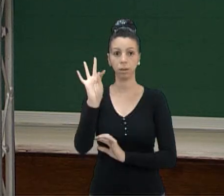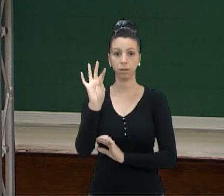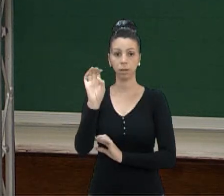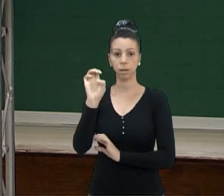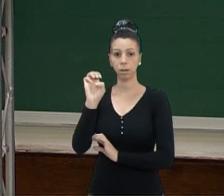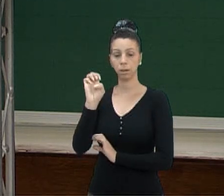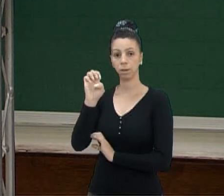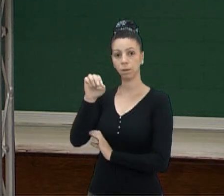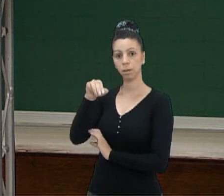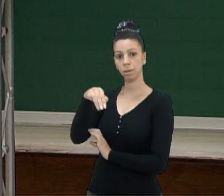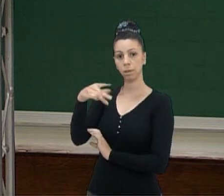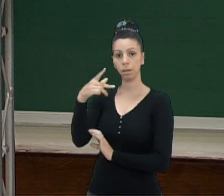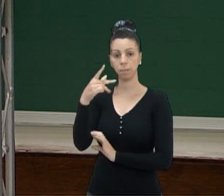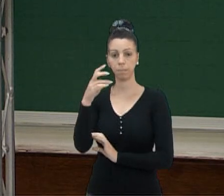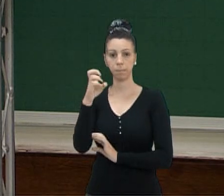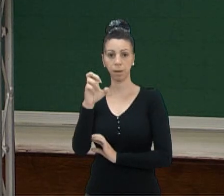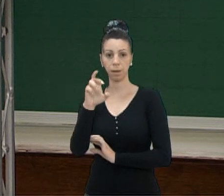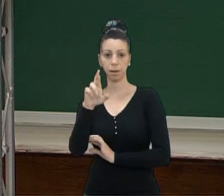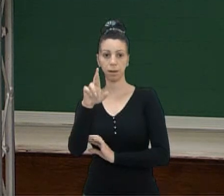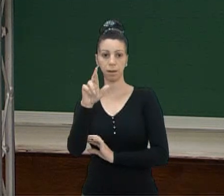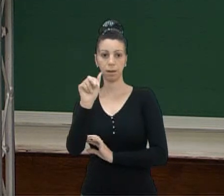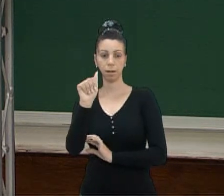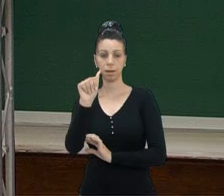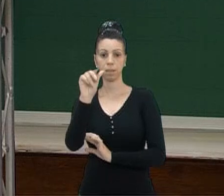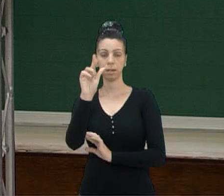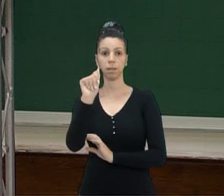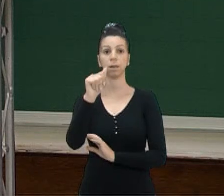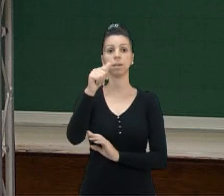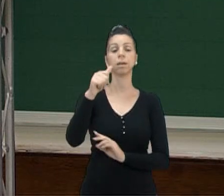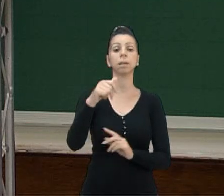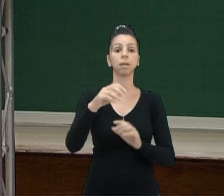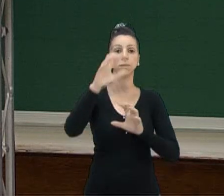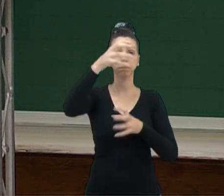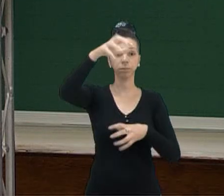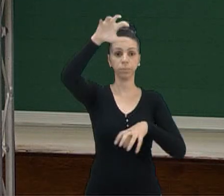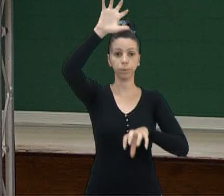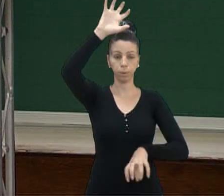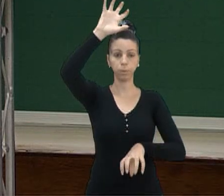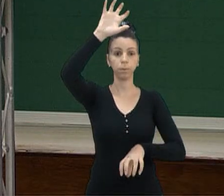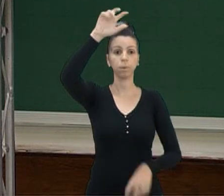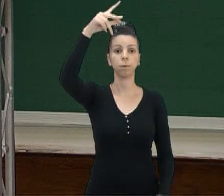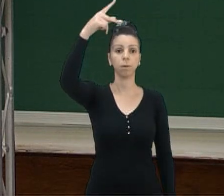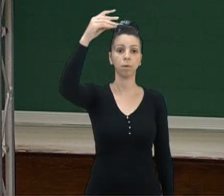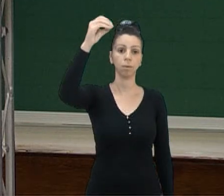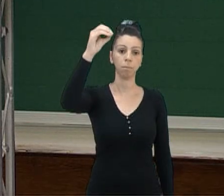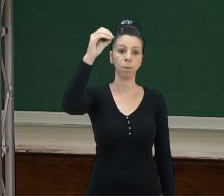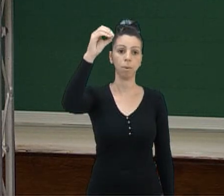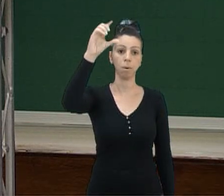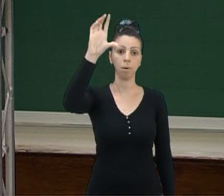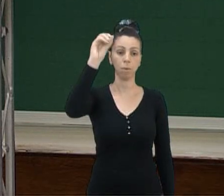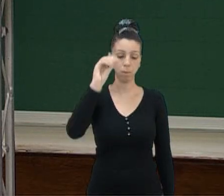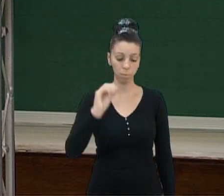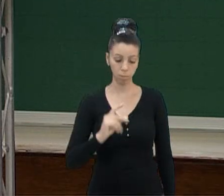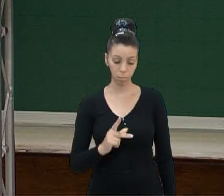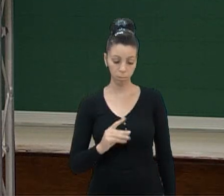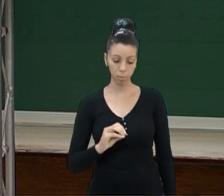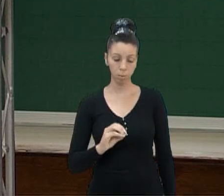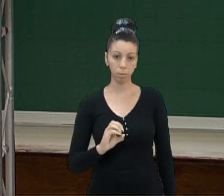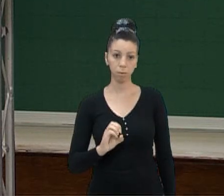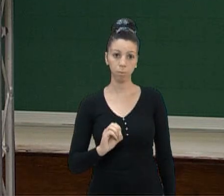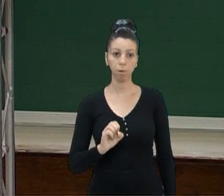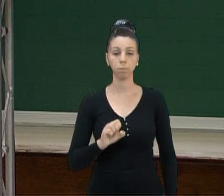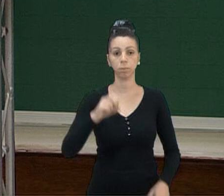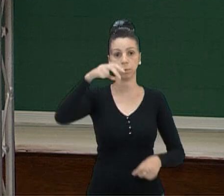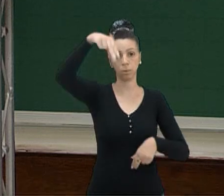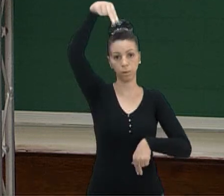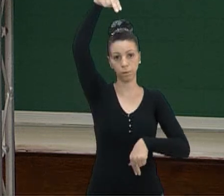polares. No caso do continente europeu, nós vamos ter o quê? Quase que totalmente na zona temperada, com exceção